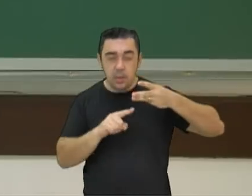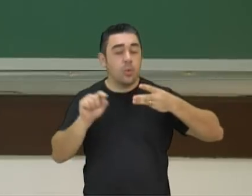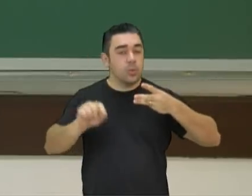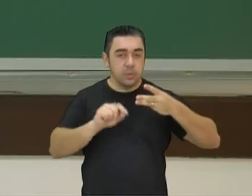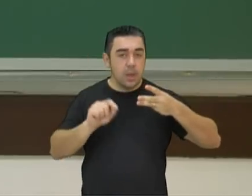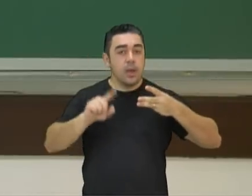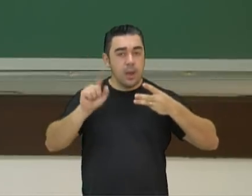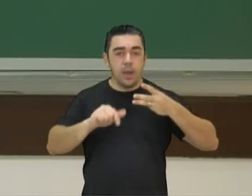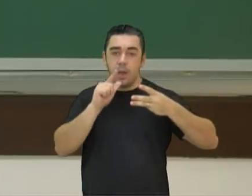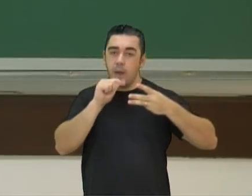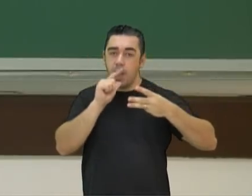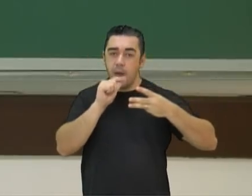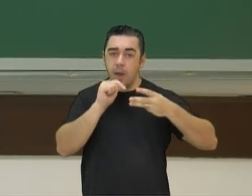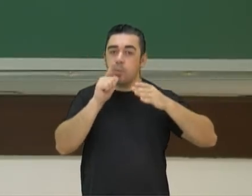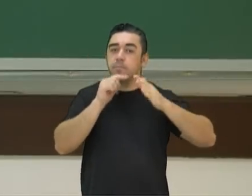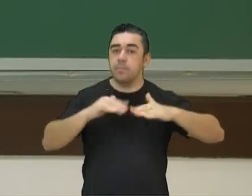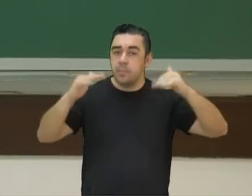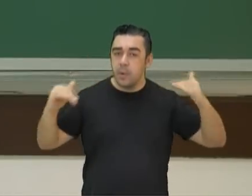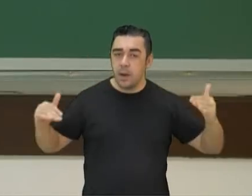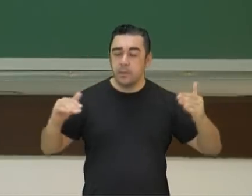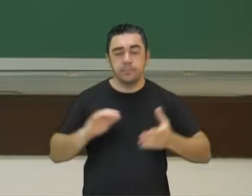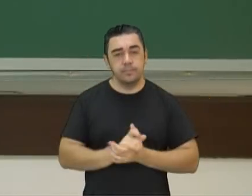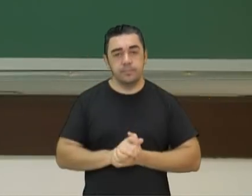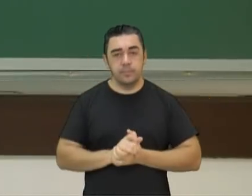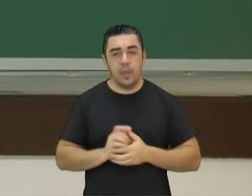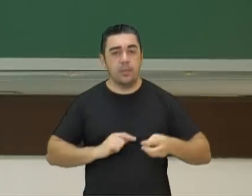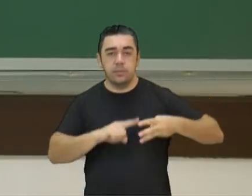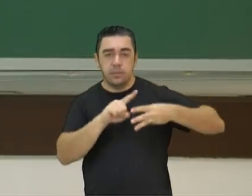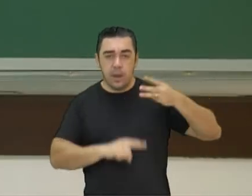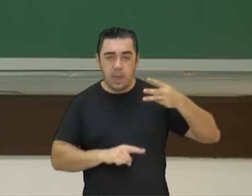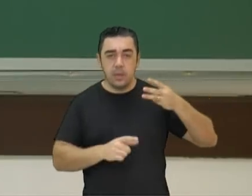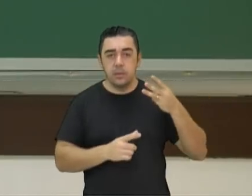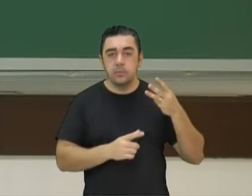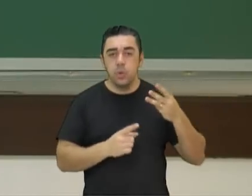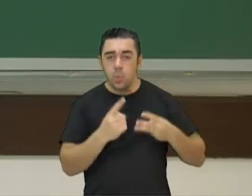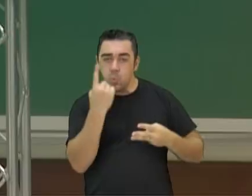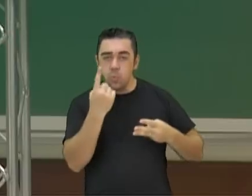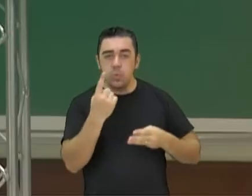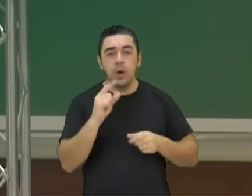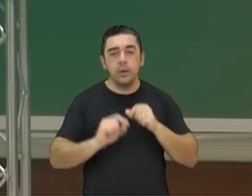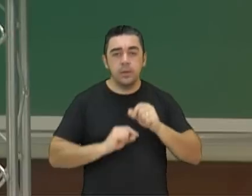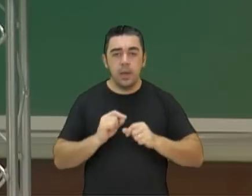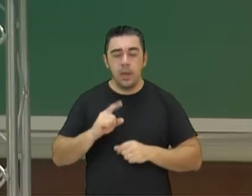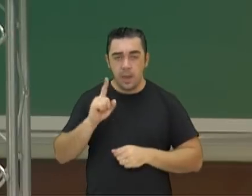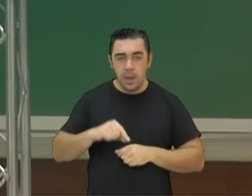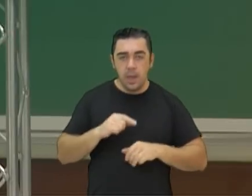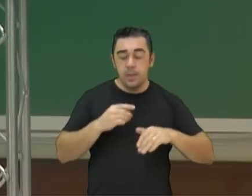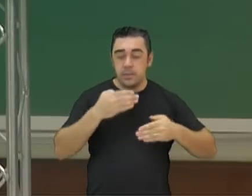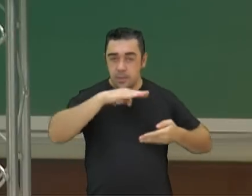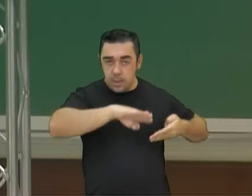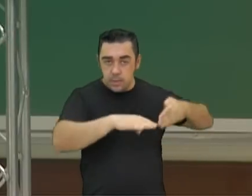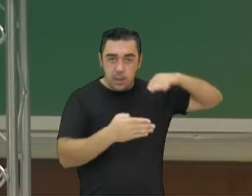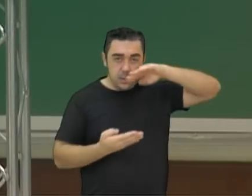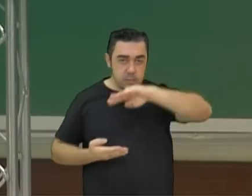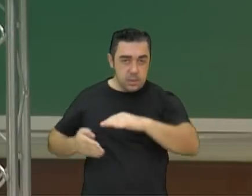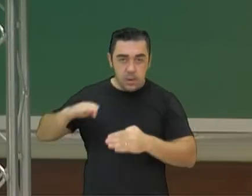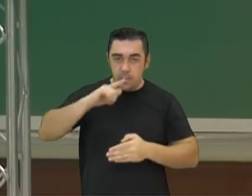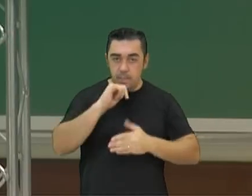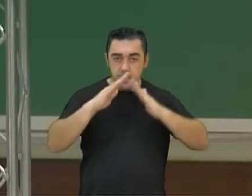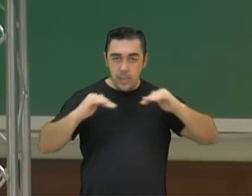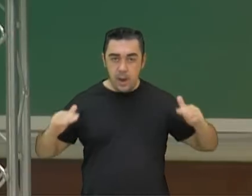é realizado em águas abertas. O triatlo é aquele esporte que junta uma prova de natação, uma prova